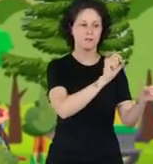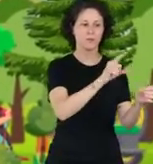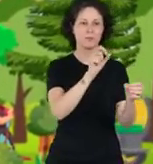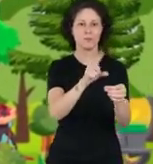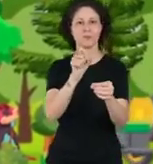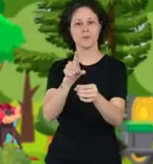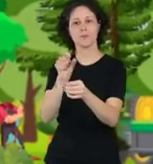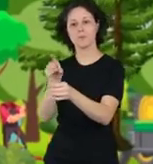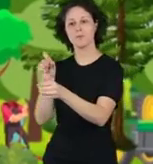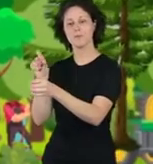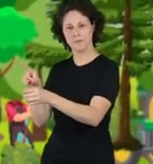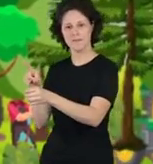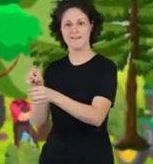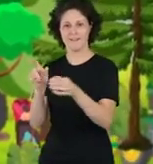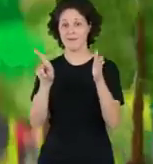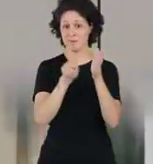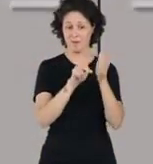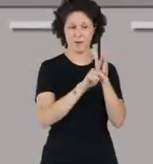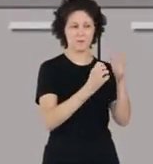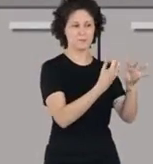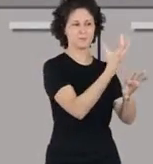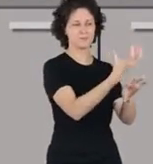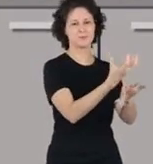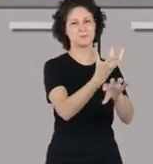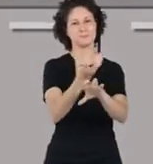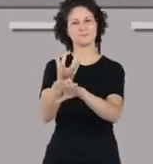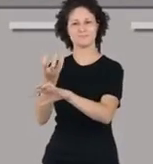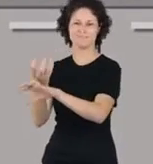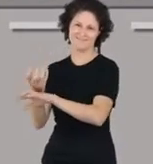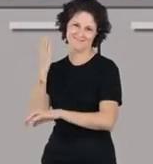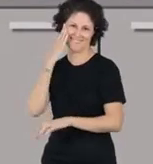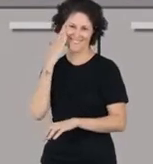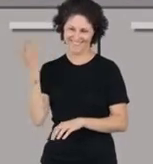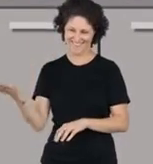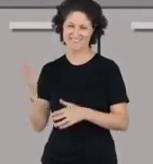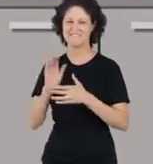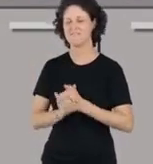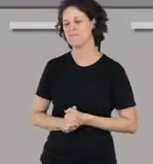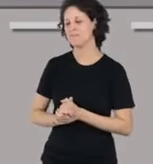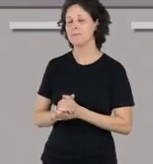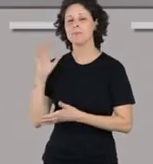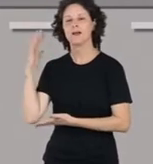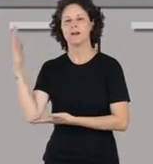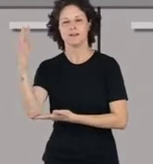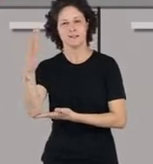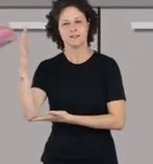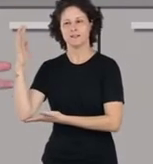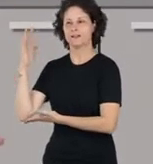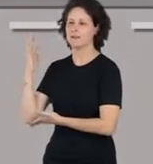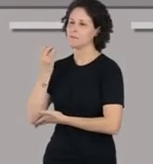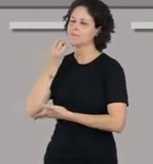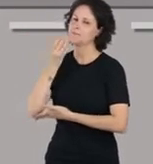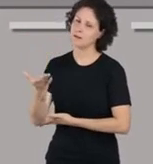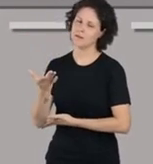plantio de mudas de árvores nativas. A natureza é sábia. Se optarmos pela regeneração natural, o